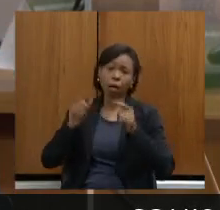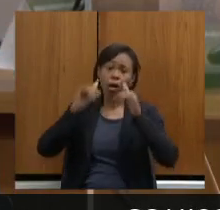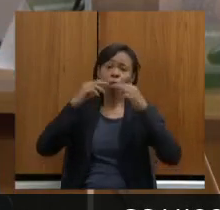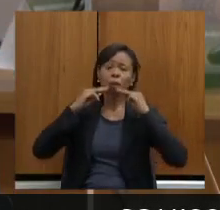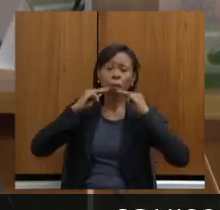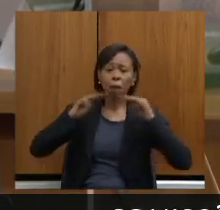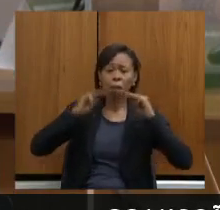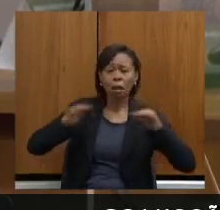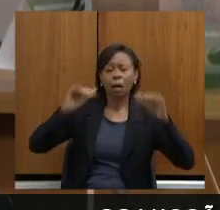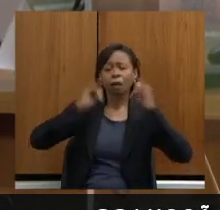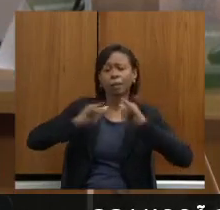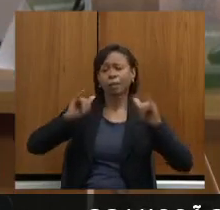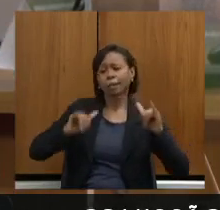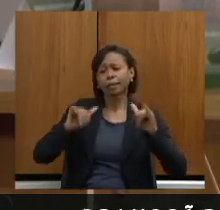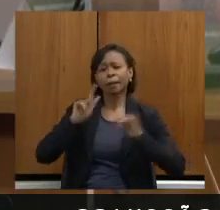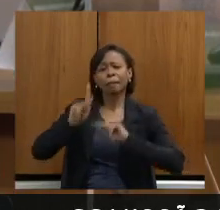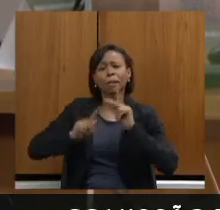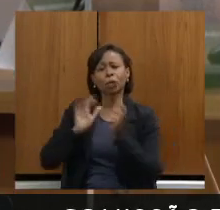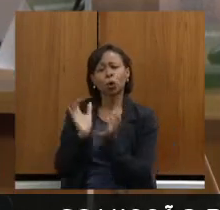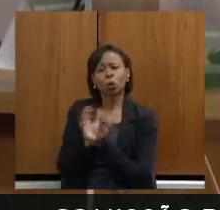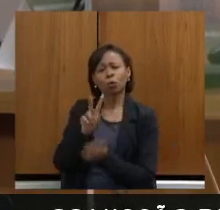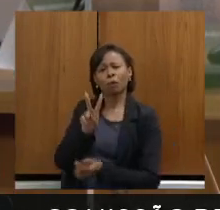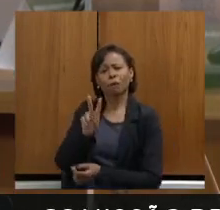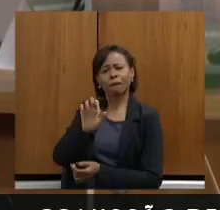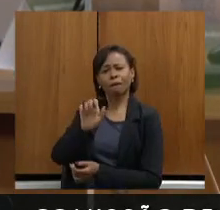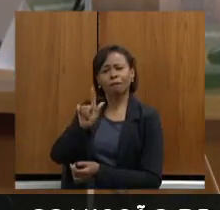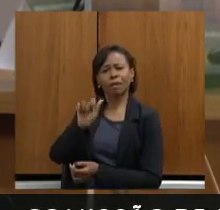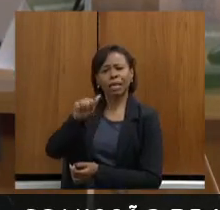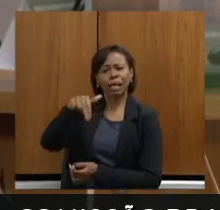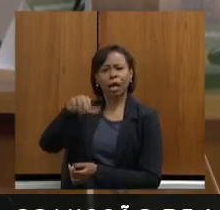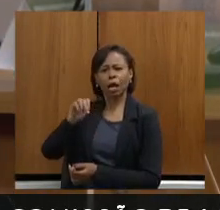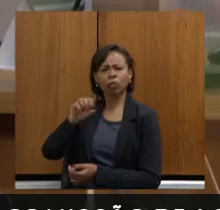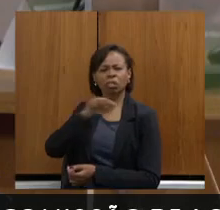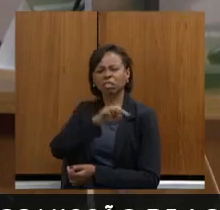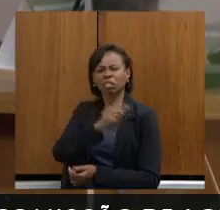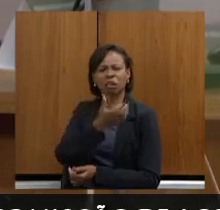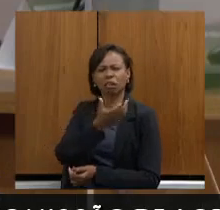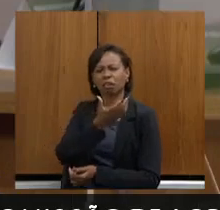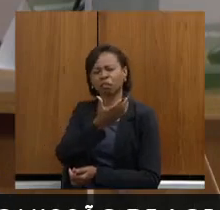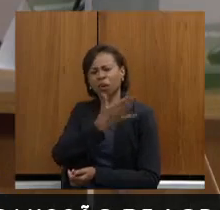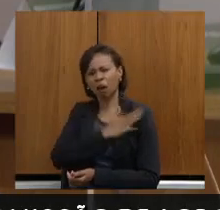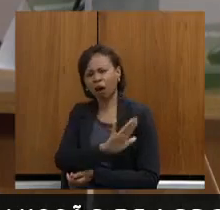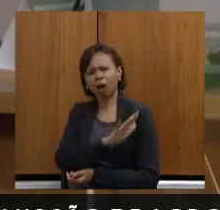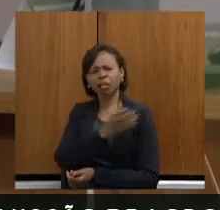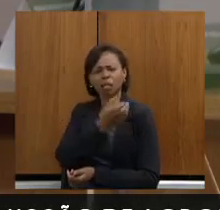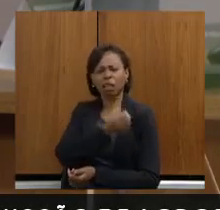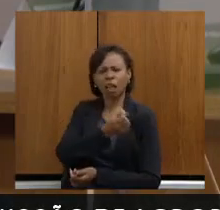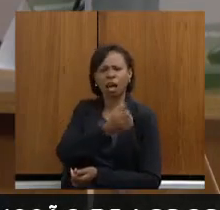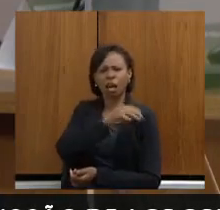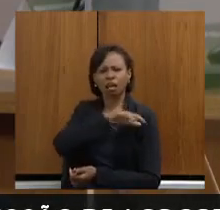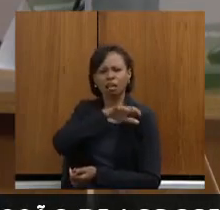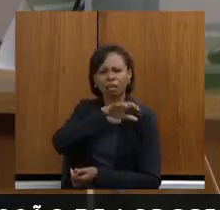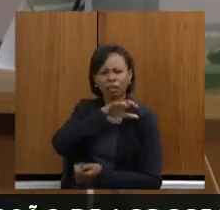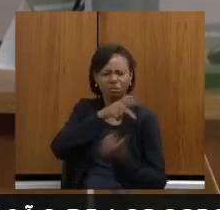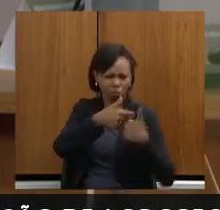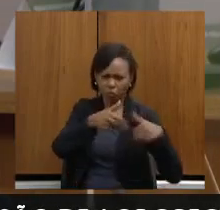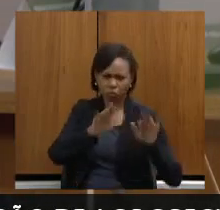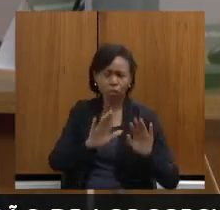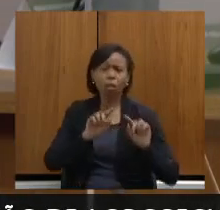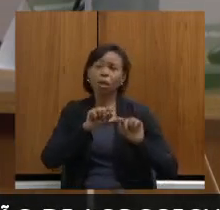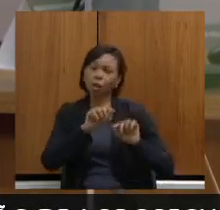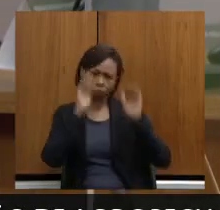propagandas dos veganos né eu vejo que as pessoas têm os seus ideais elas que continue com seu Zaps alimentares mas não